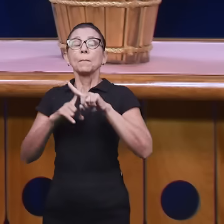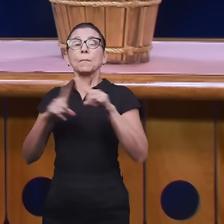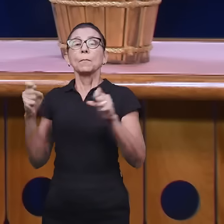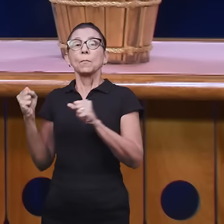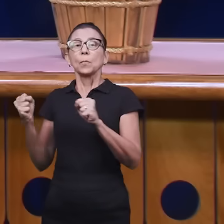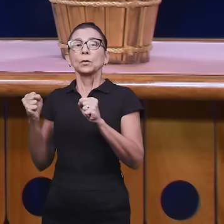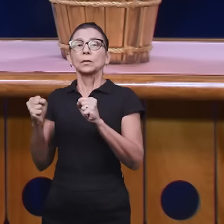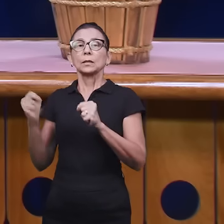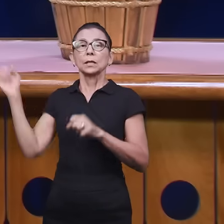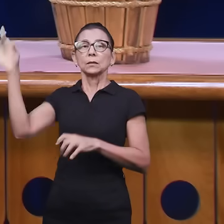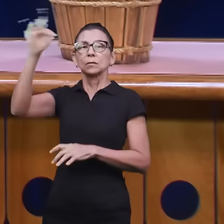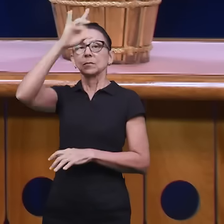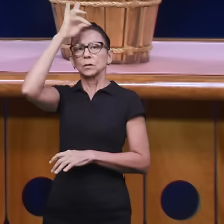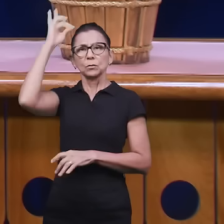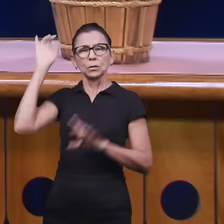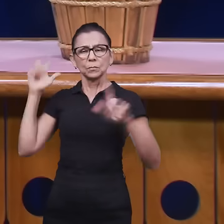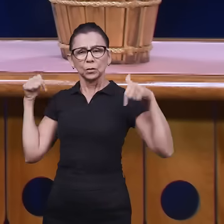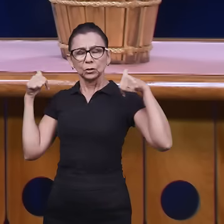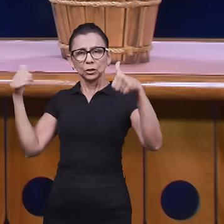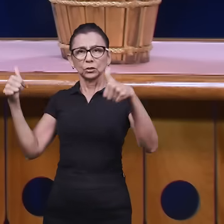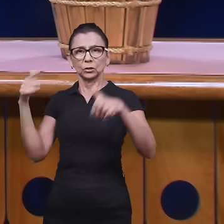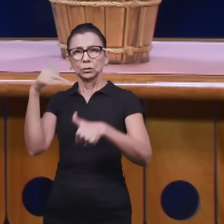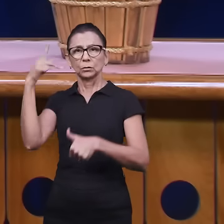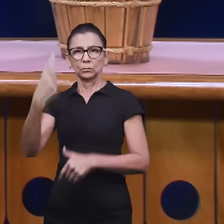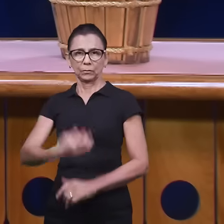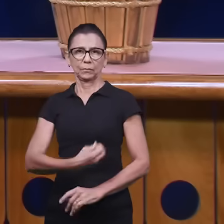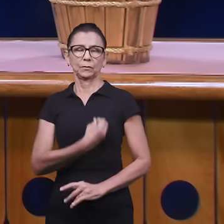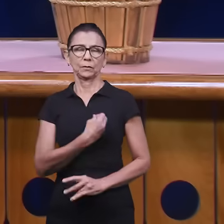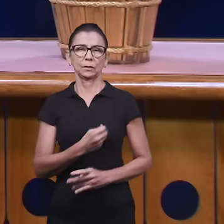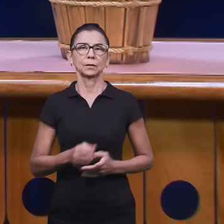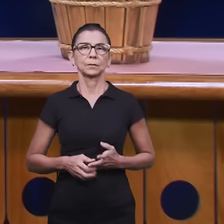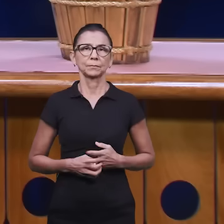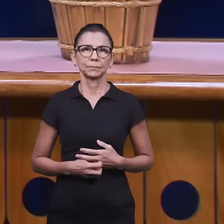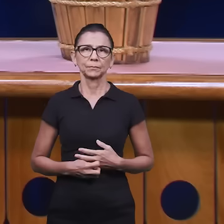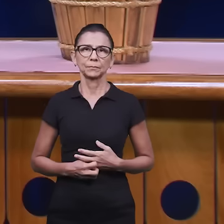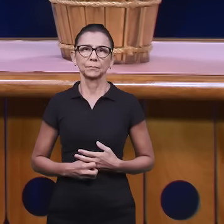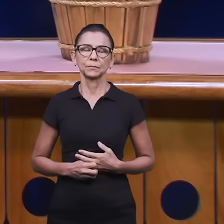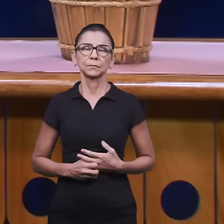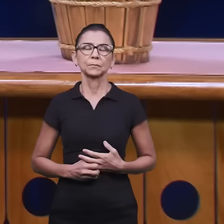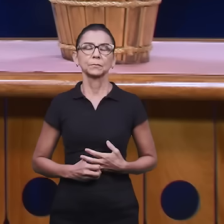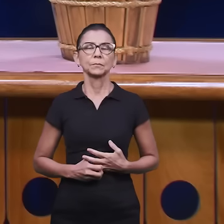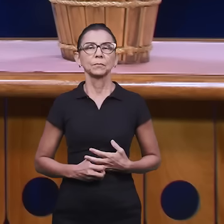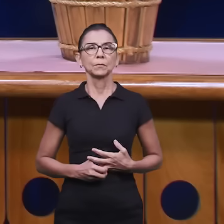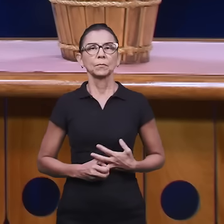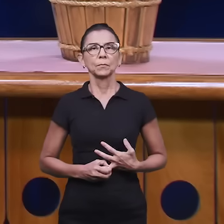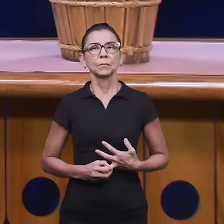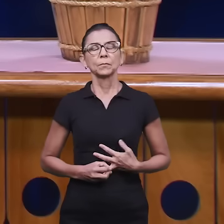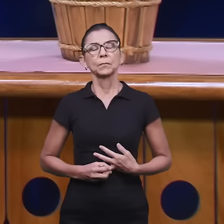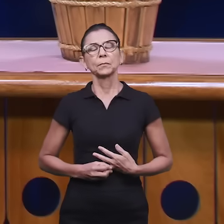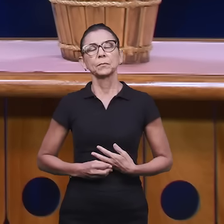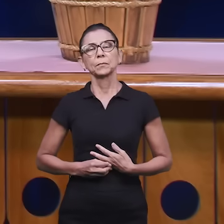vida dele, realizar na vida dele. Isso é maravilhoso. Isso é maravilhoso.